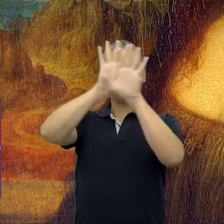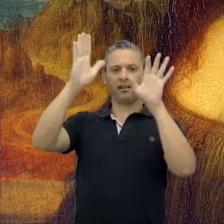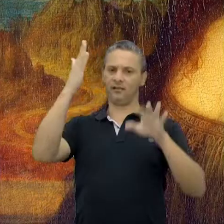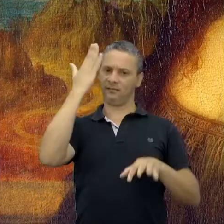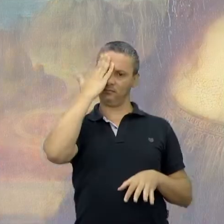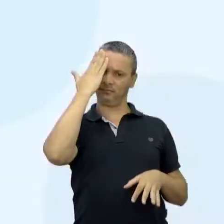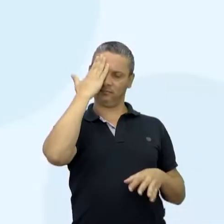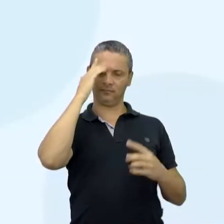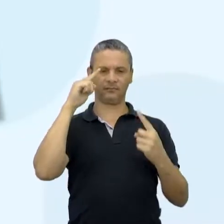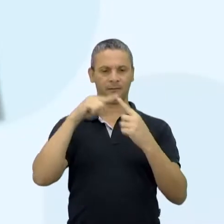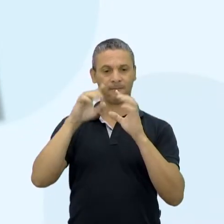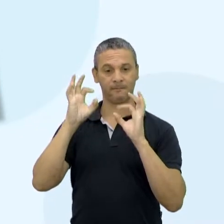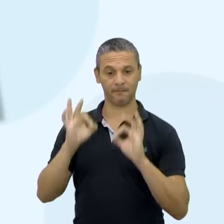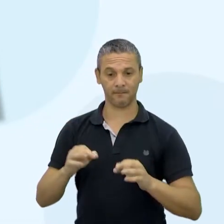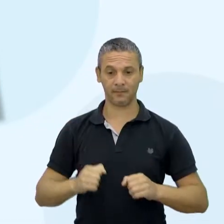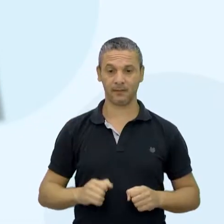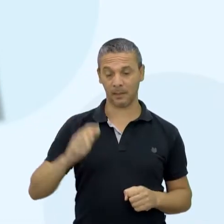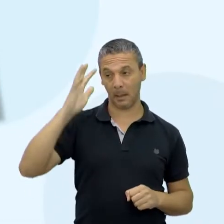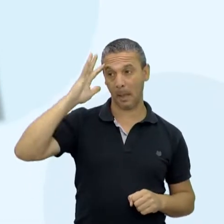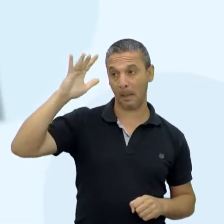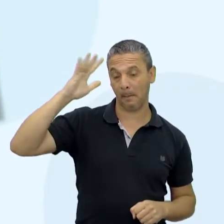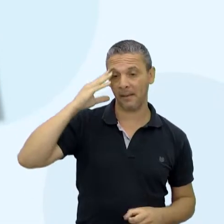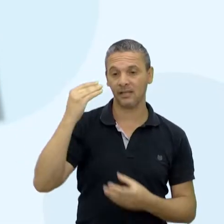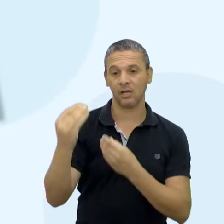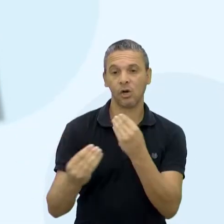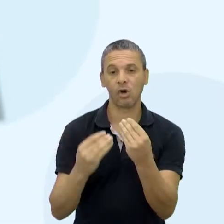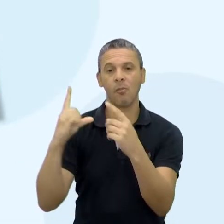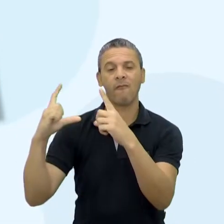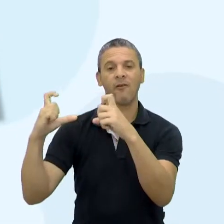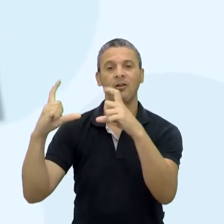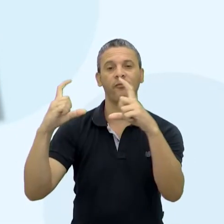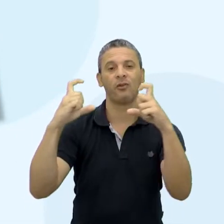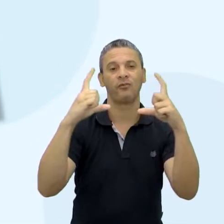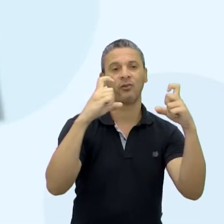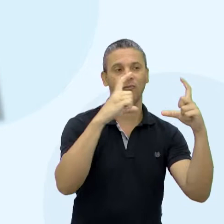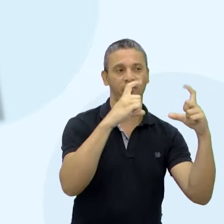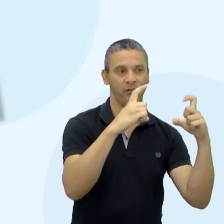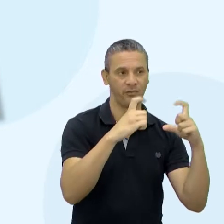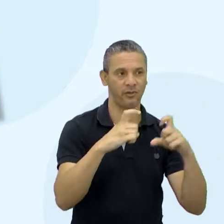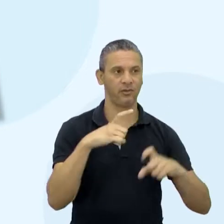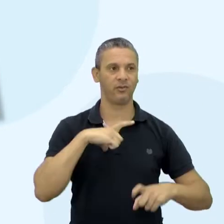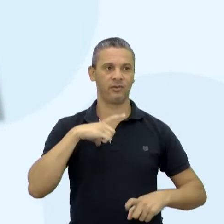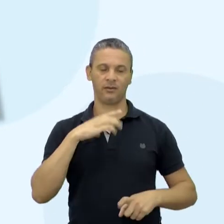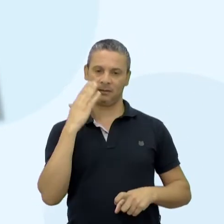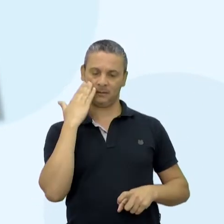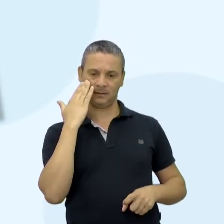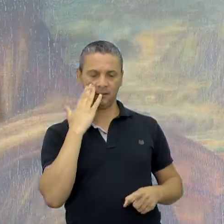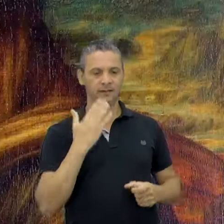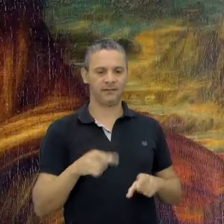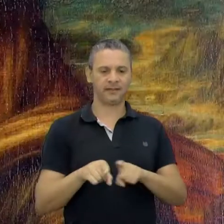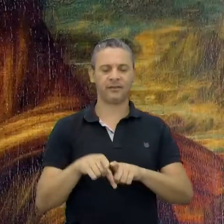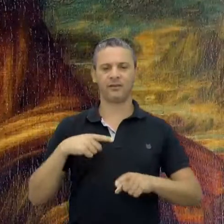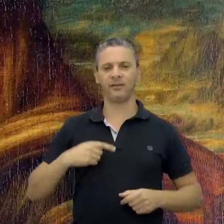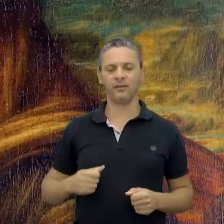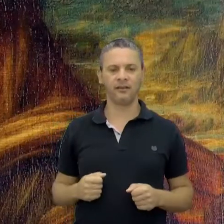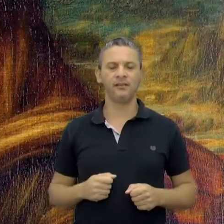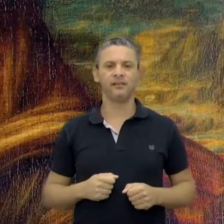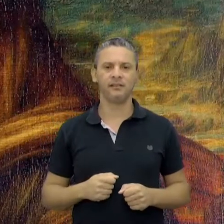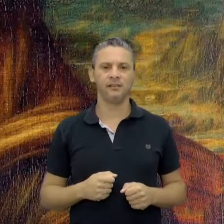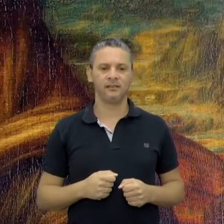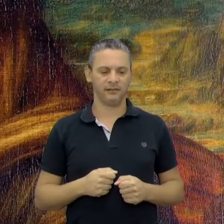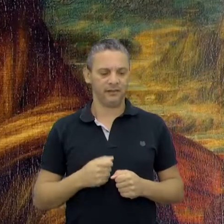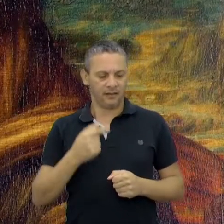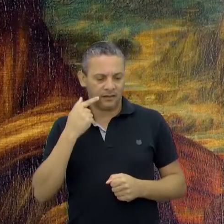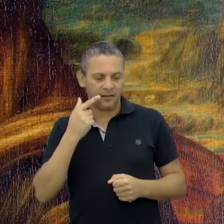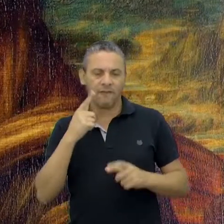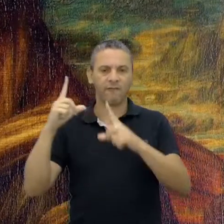Prof. Fernanda? É legal a gente começar a pensar nessa questão da fotografia. Eu nunca tinha parado para pensar, então fica a dica para vocês também em sala de aula, pensar nessa